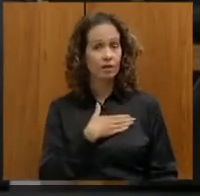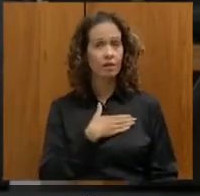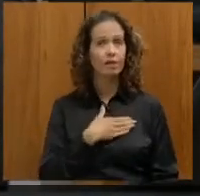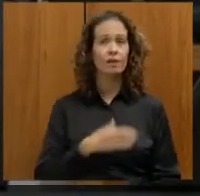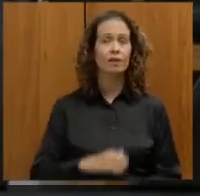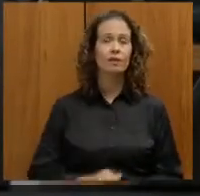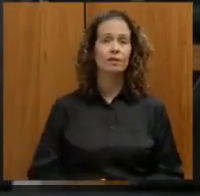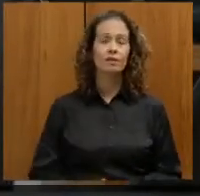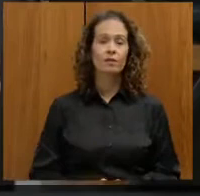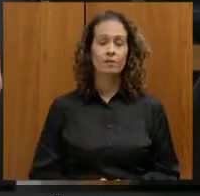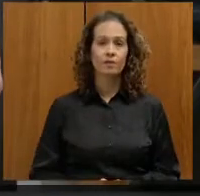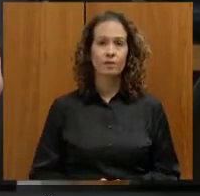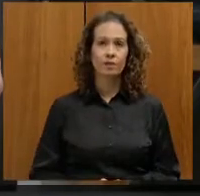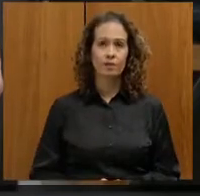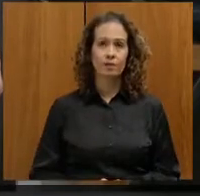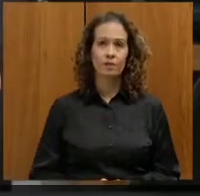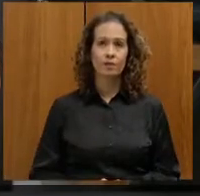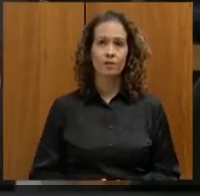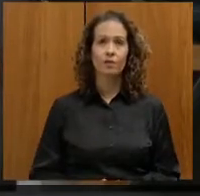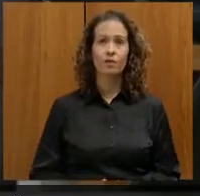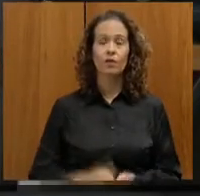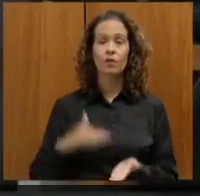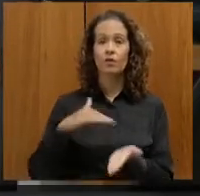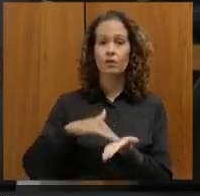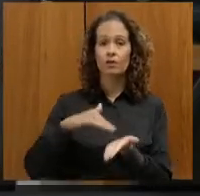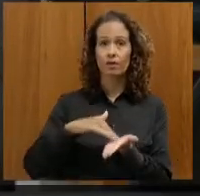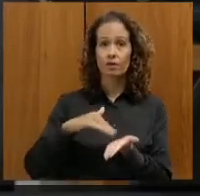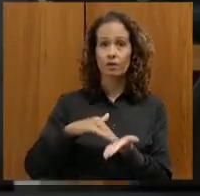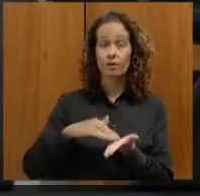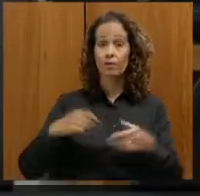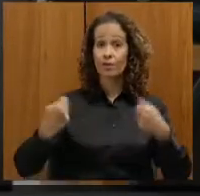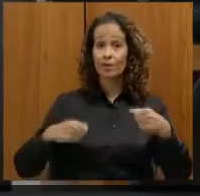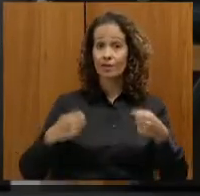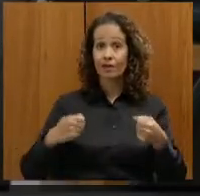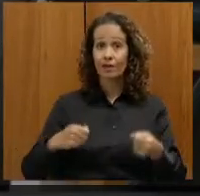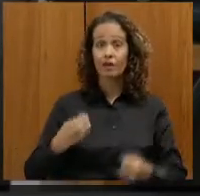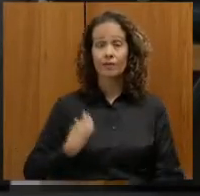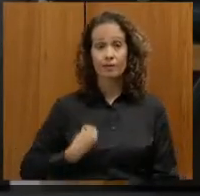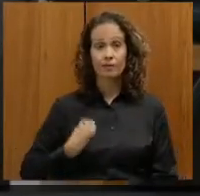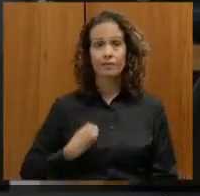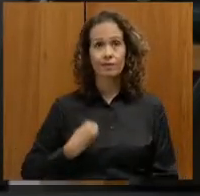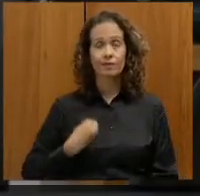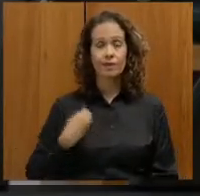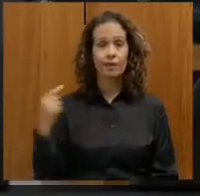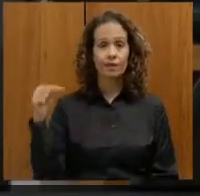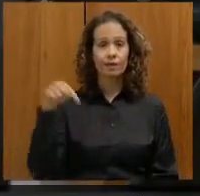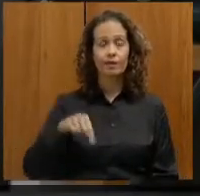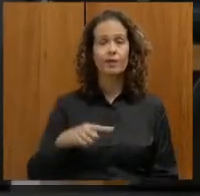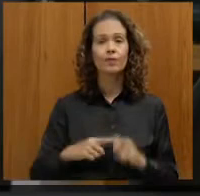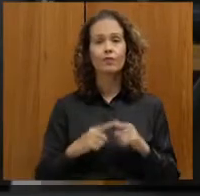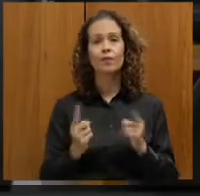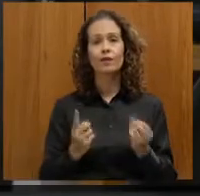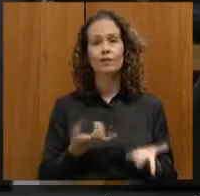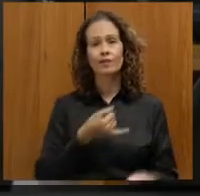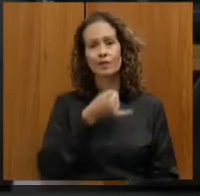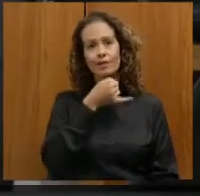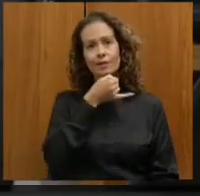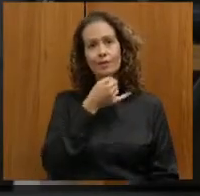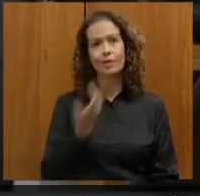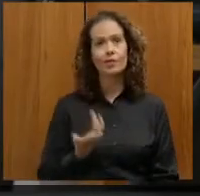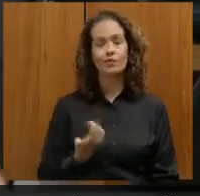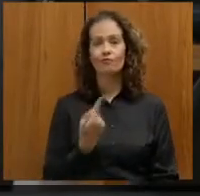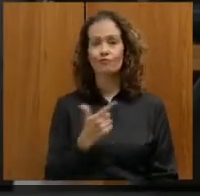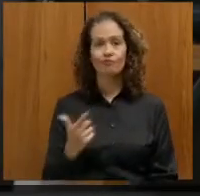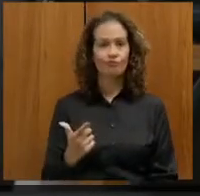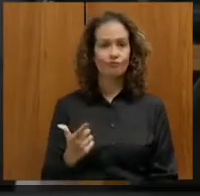que o Excelentíssimo Senhor secretário estivesse aqui né mas infelizmente ele não se